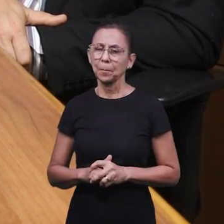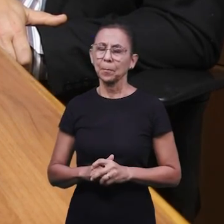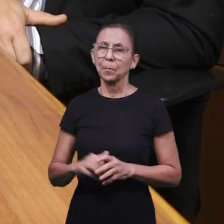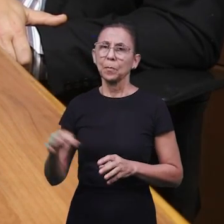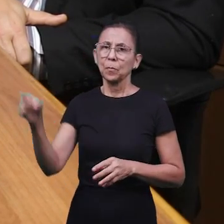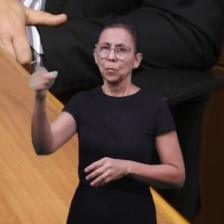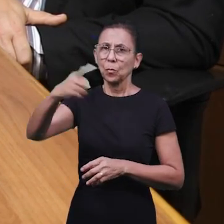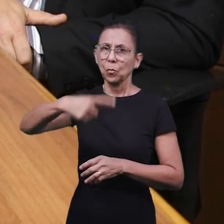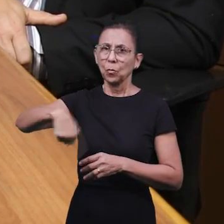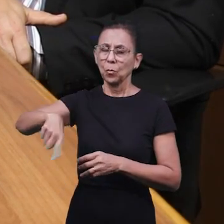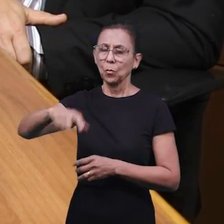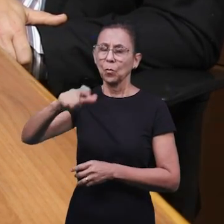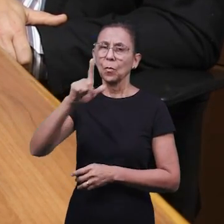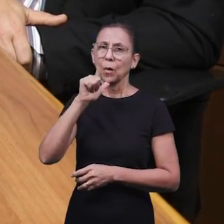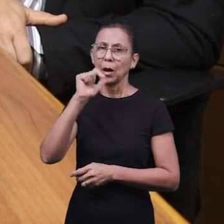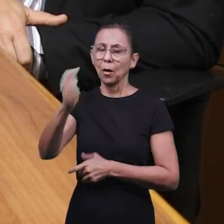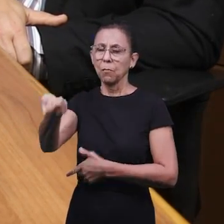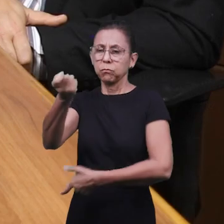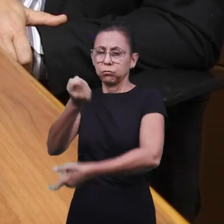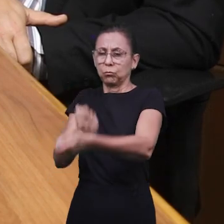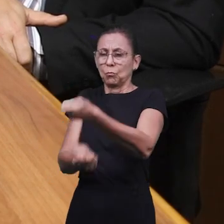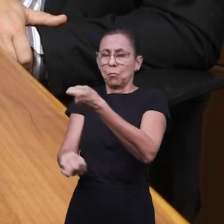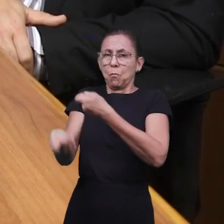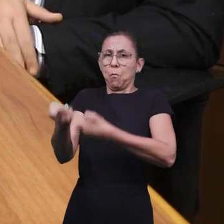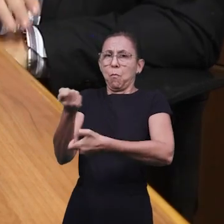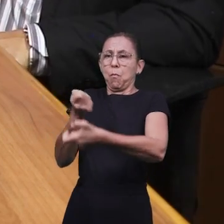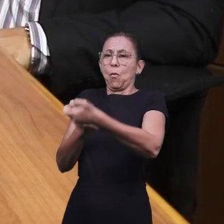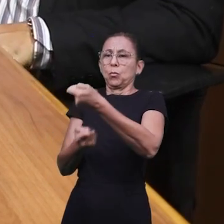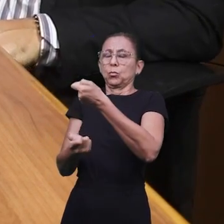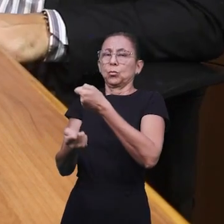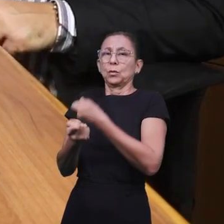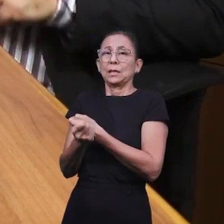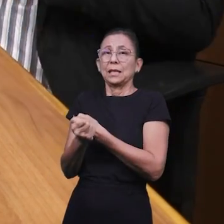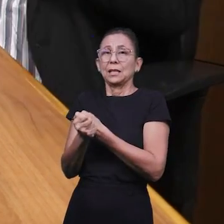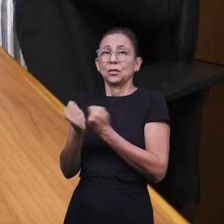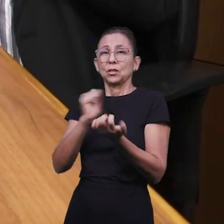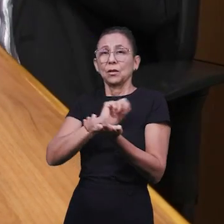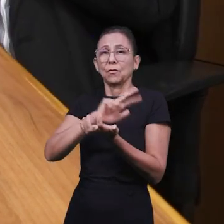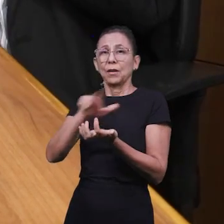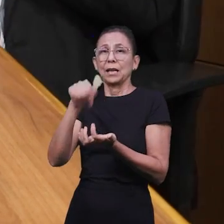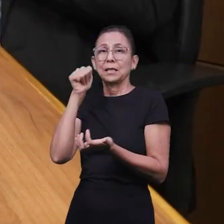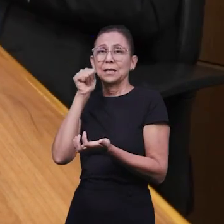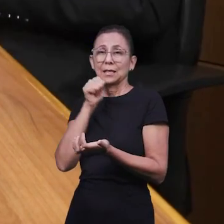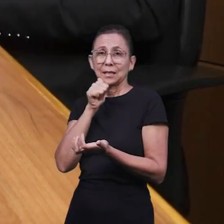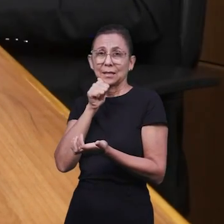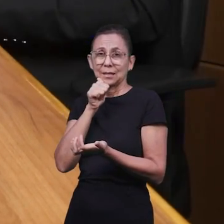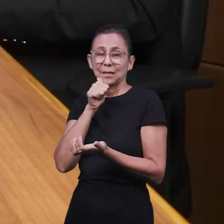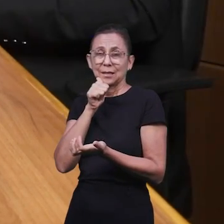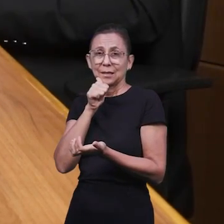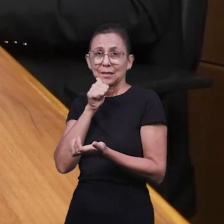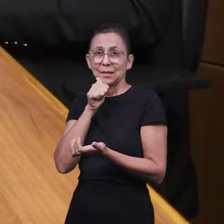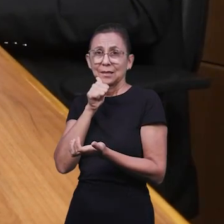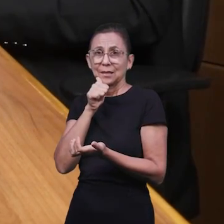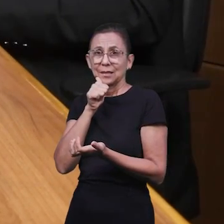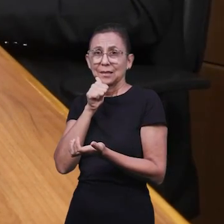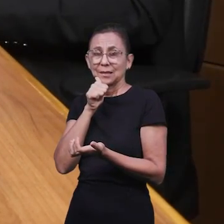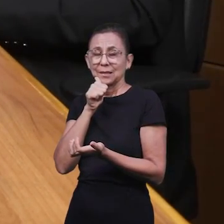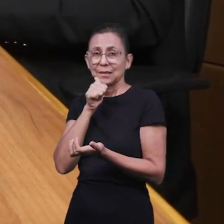Então, qual é a noiva? Qual que eu escolho? É interessante essa abordagem que você fez,